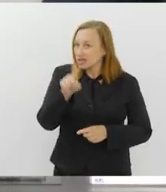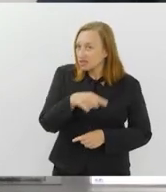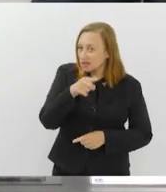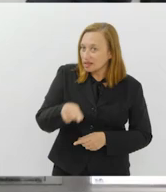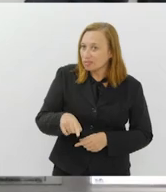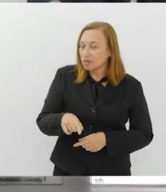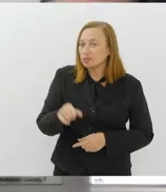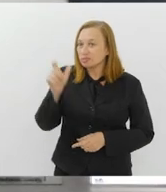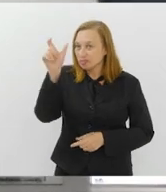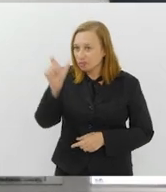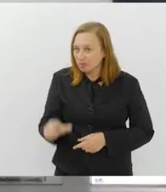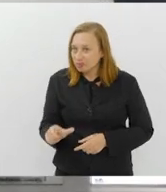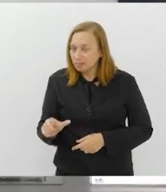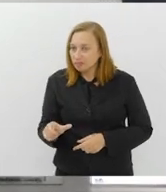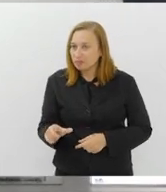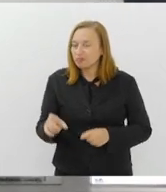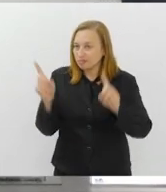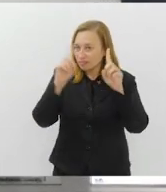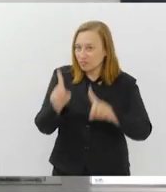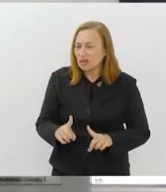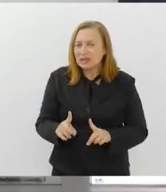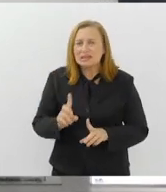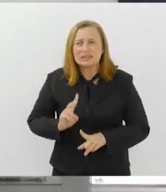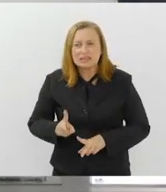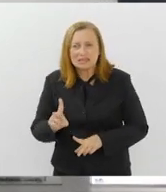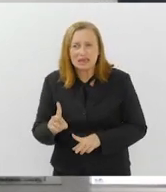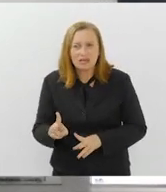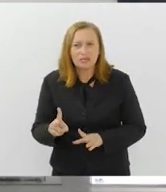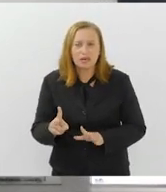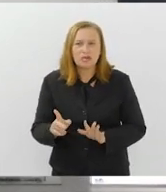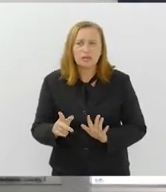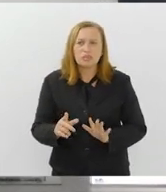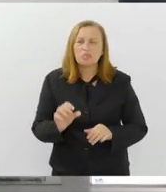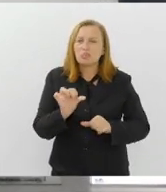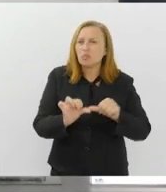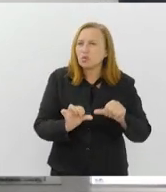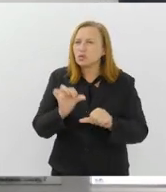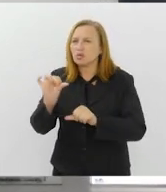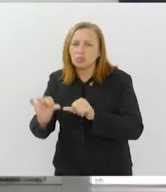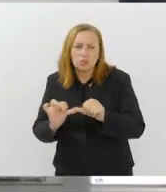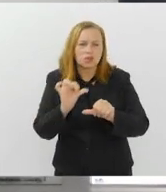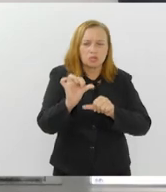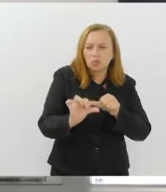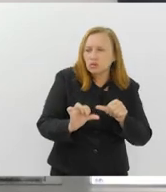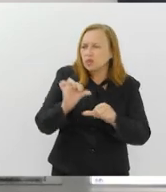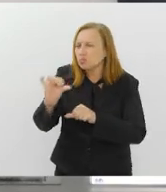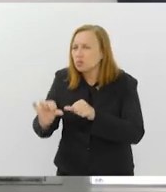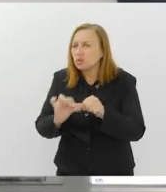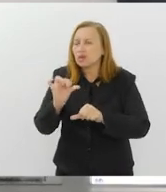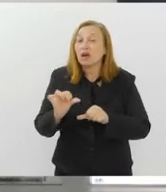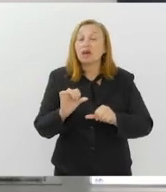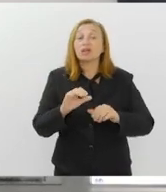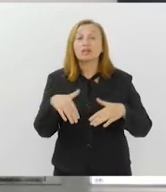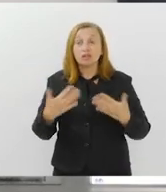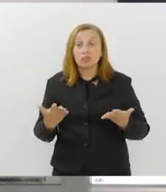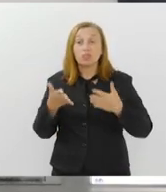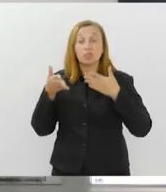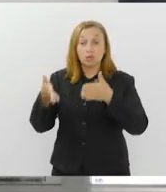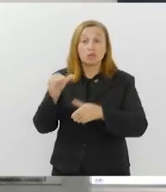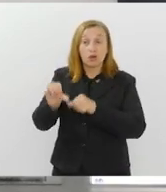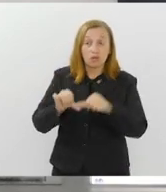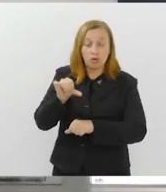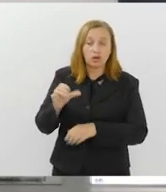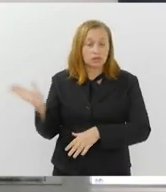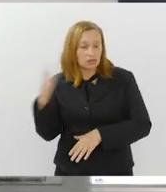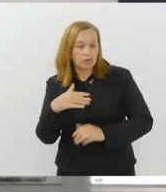com deficiência. E toda hora o foco vem sendo mudado para lucro, para isso, para aquilo. Já que o foco foi mudado, então, vamos embora